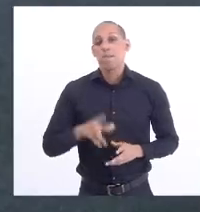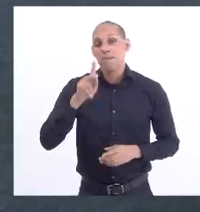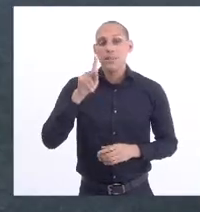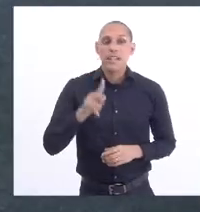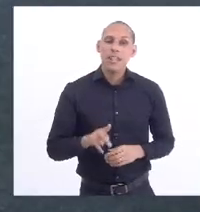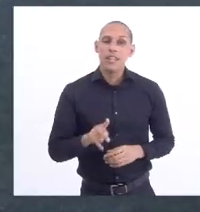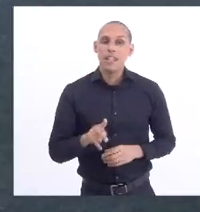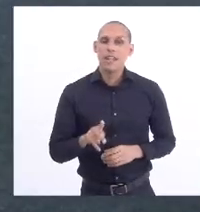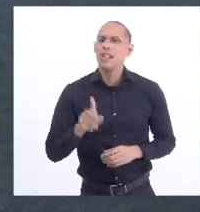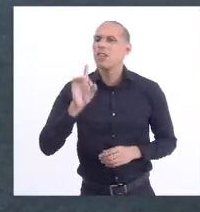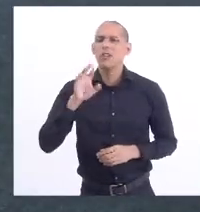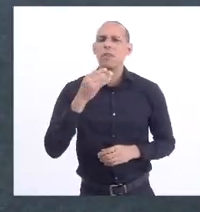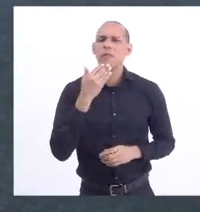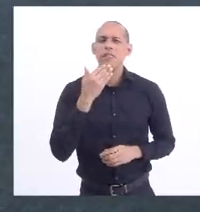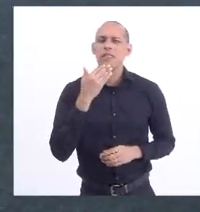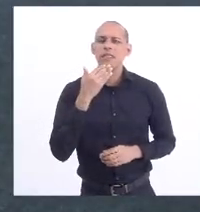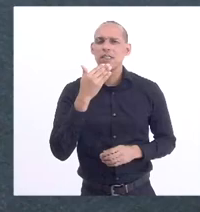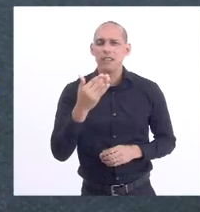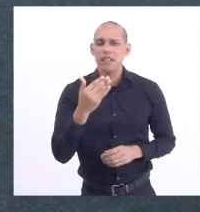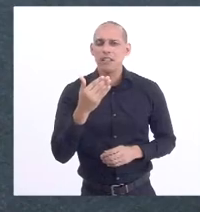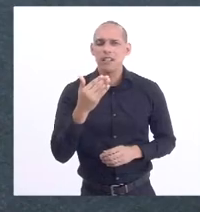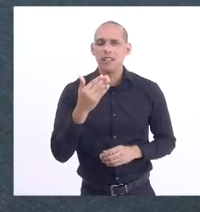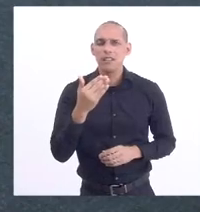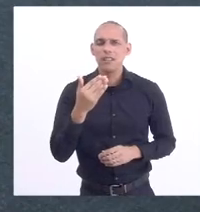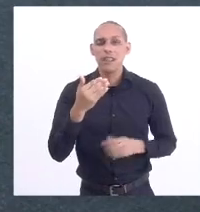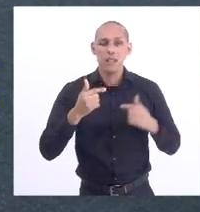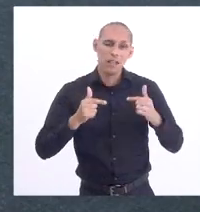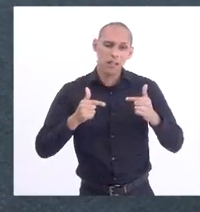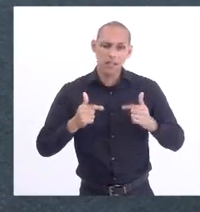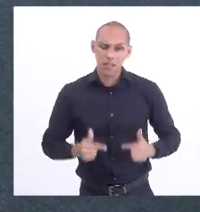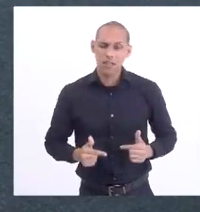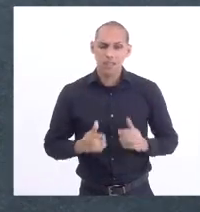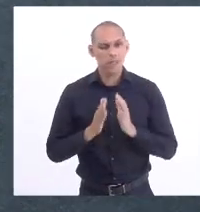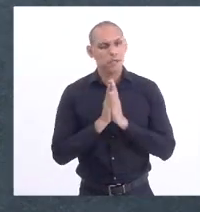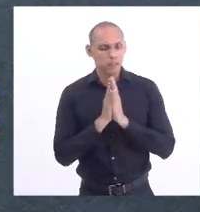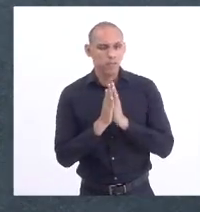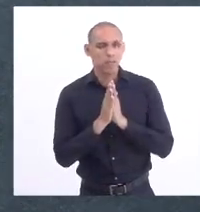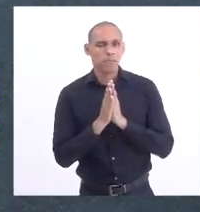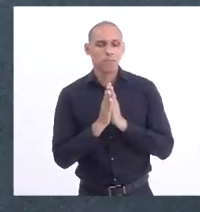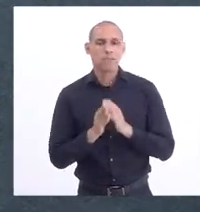Presidente, era só pedir abstenção, por gentileza,